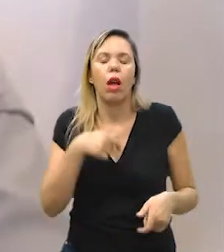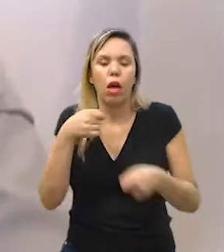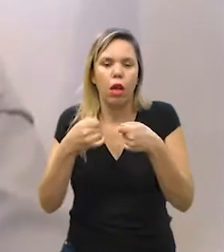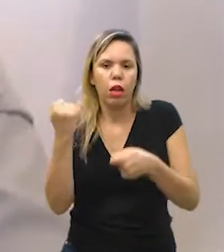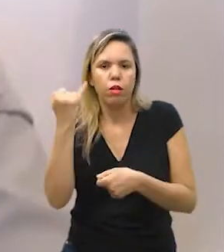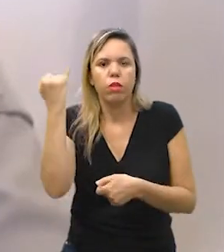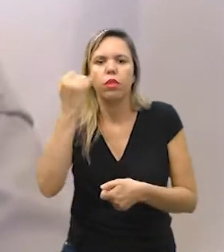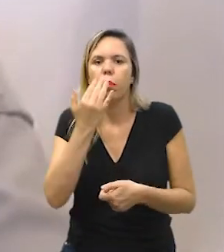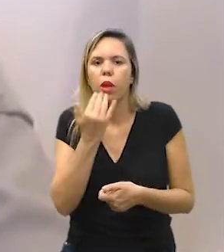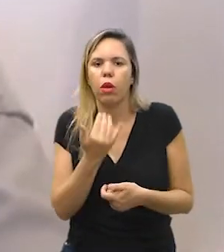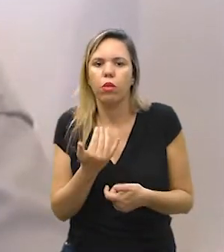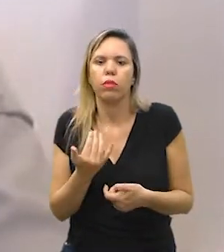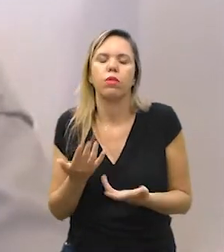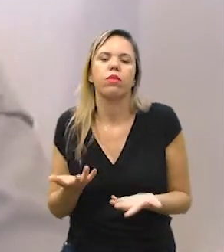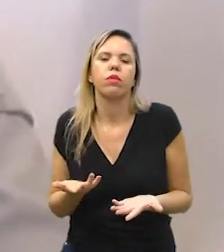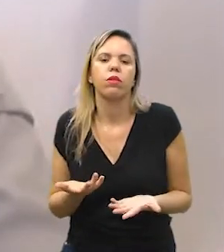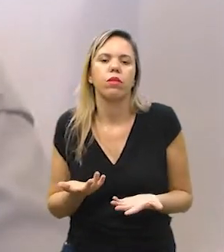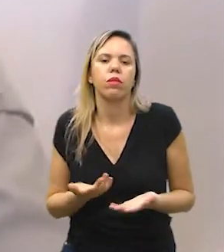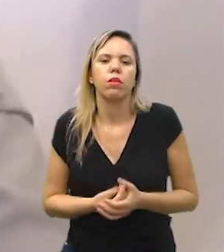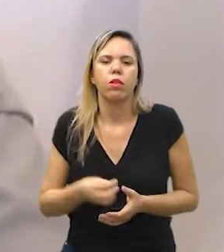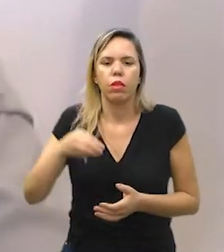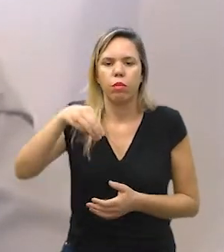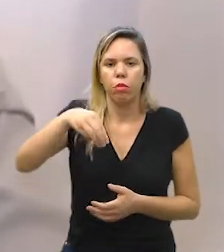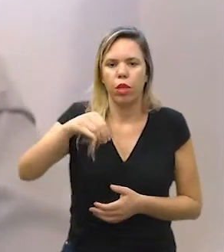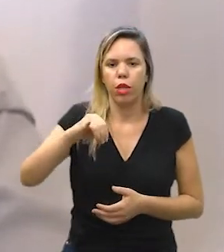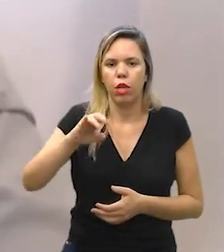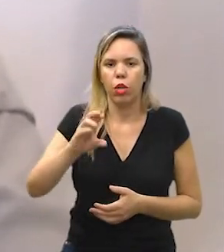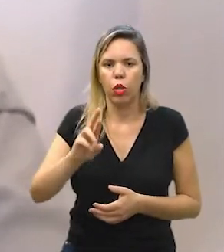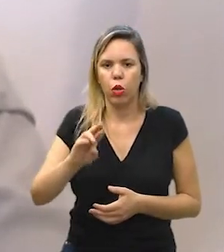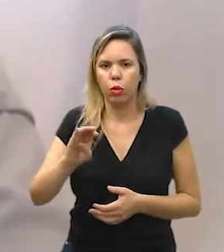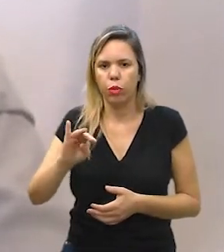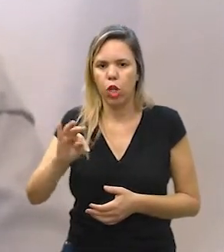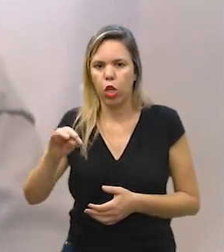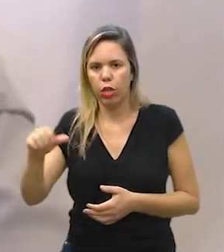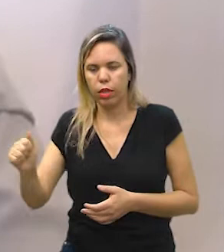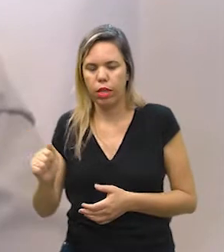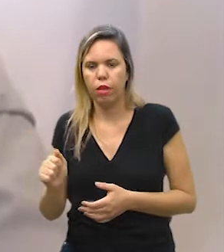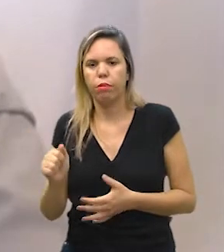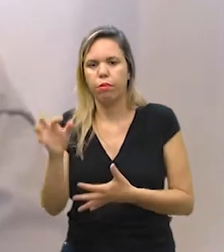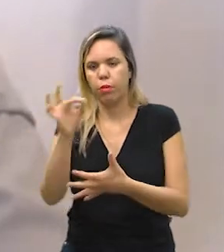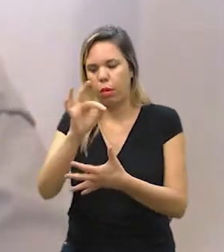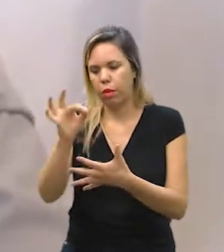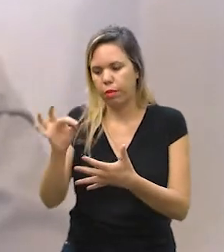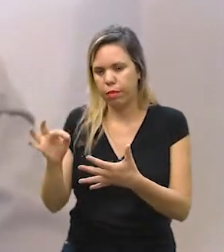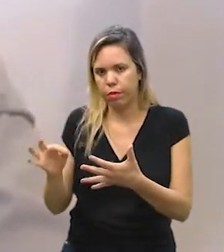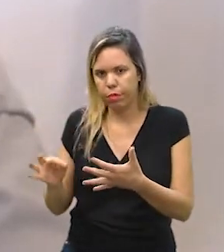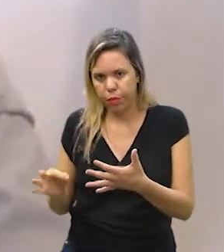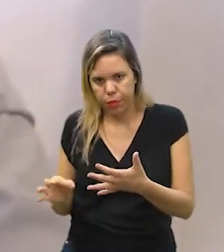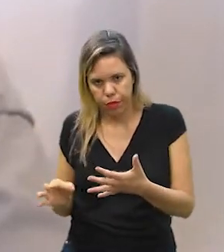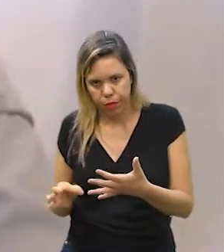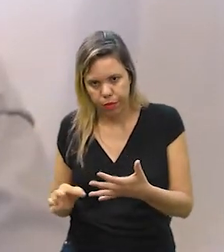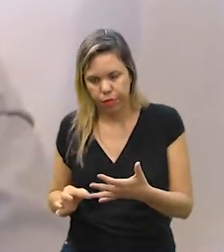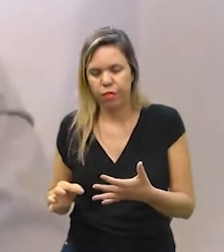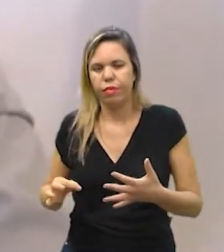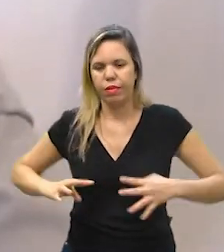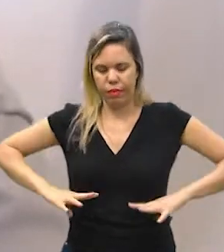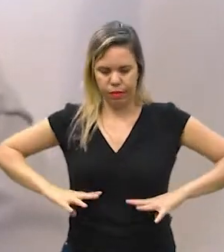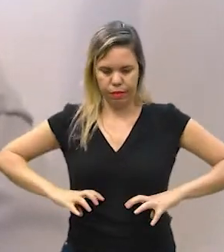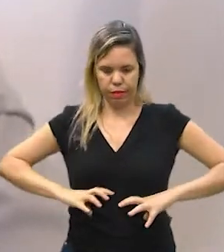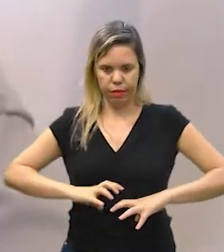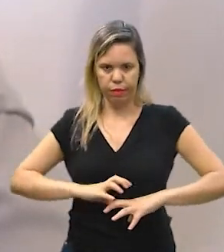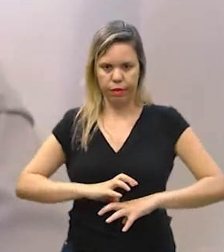é na modulação da microbiota. A microbiota é aquele conjunto de pequenos de